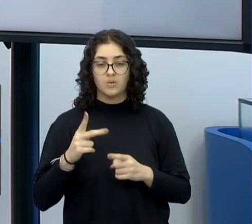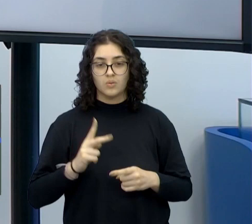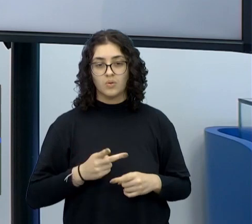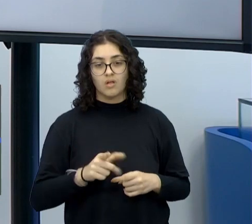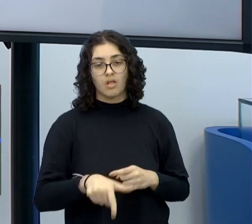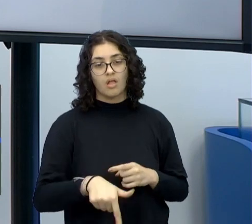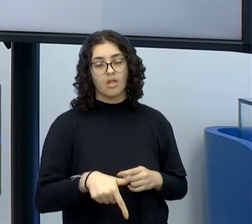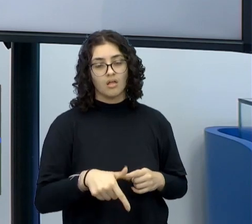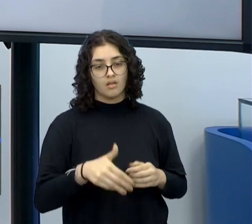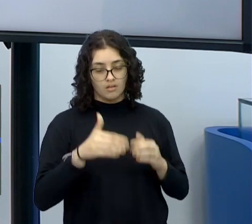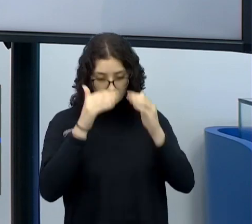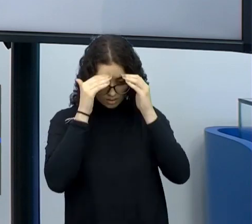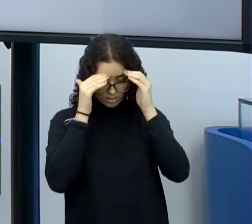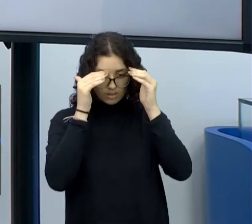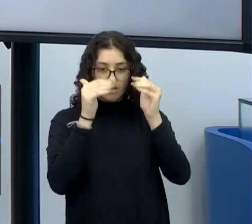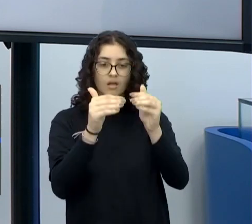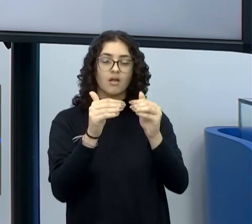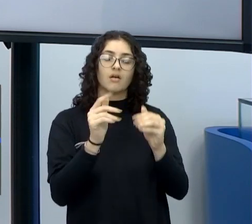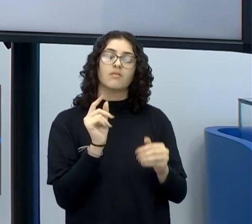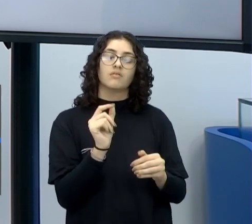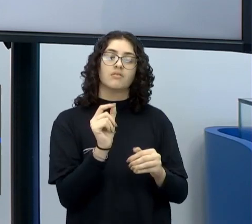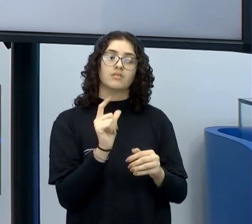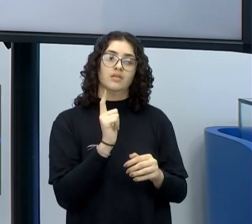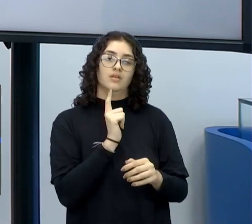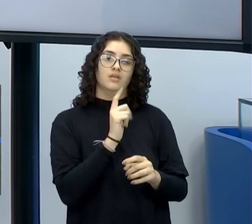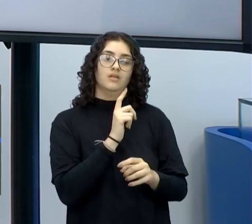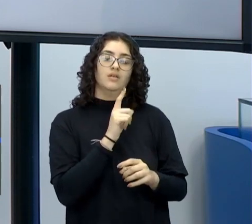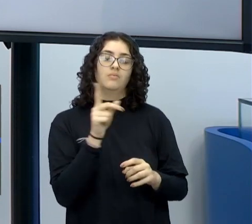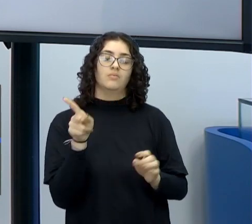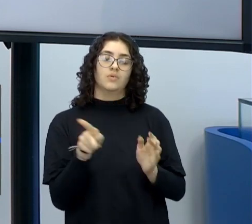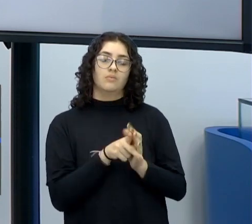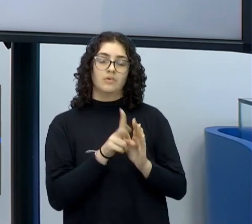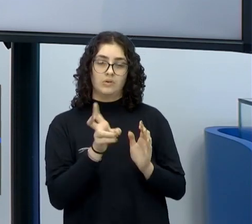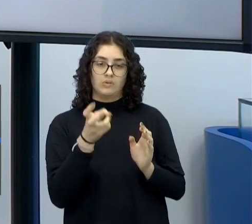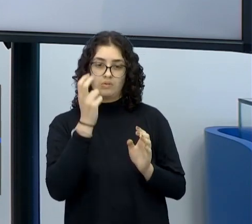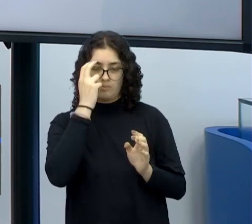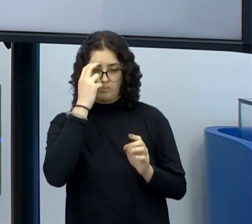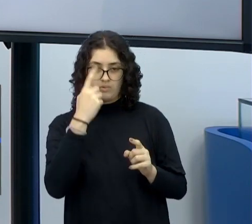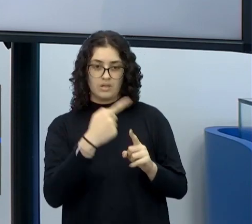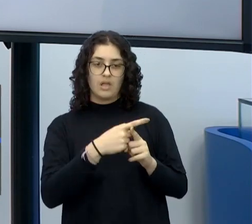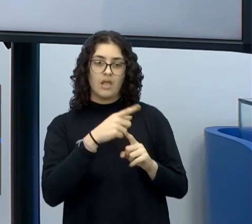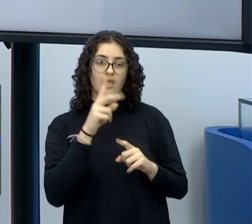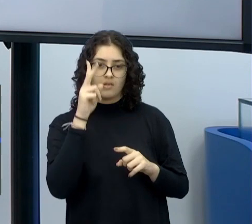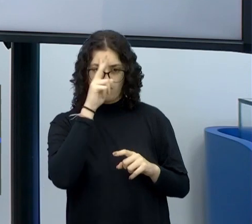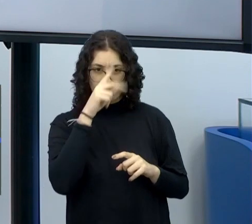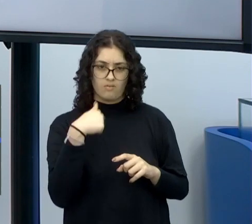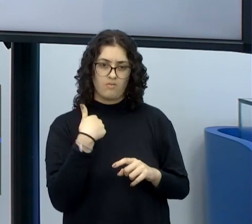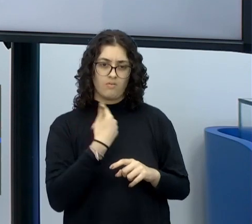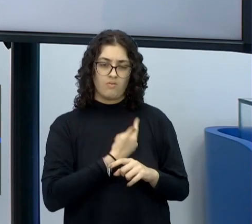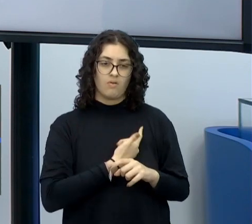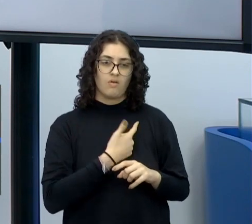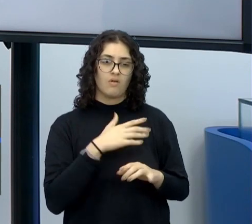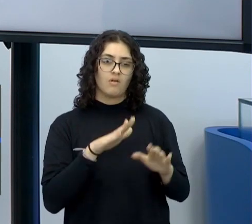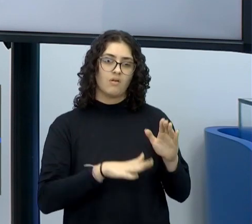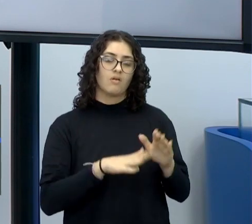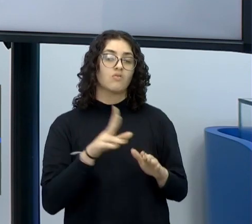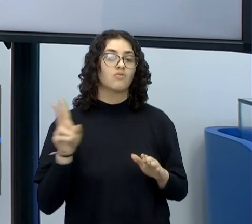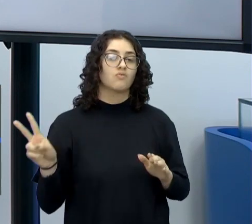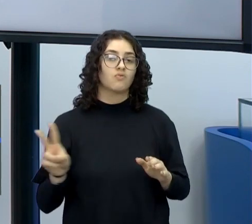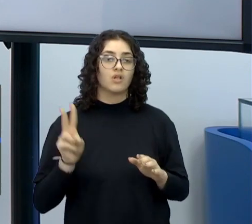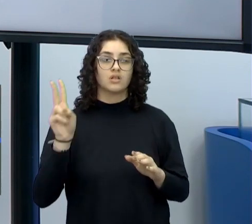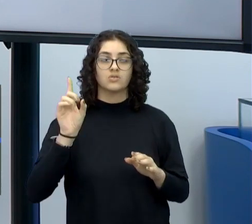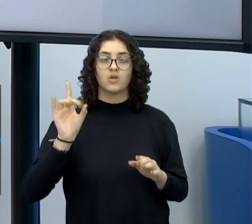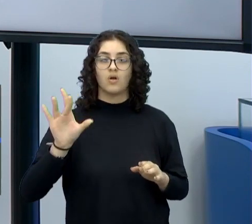é um respeito também à memória dessas culturas, porque fazem parte da nossa história. E a gente muitas vezes só valoriza